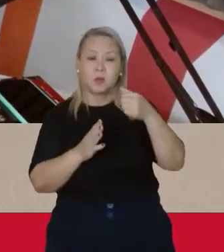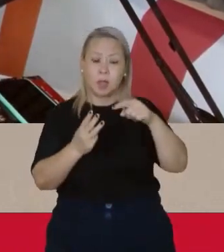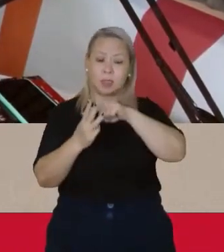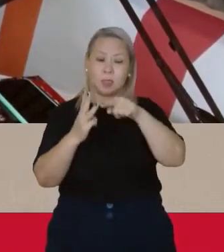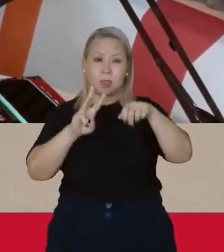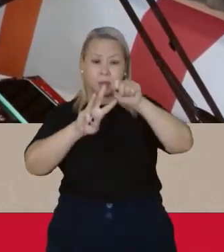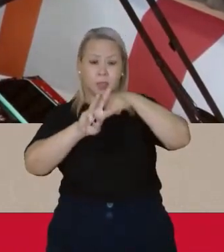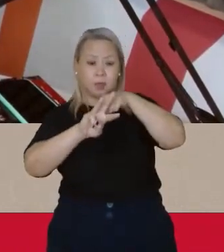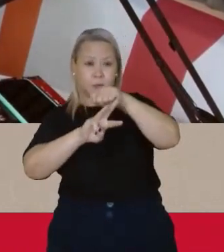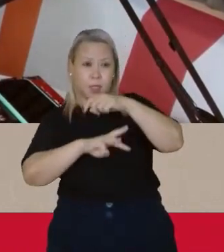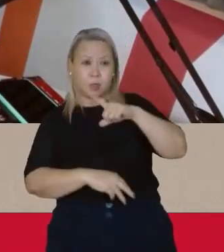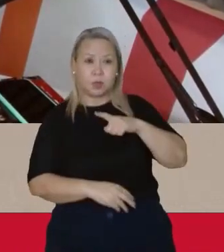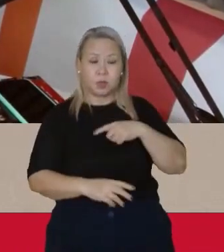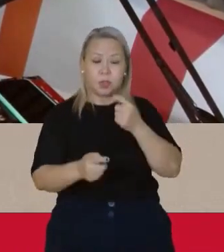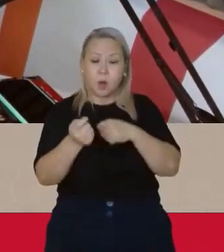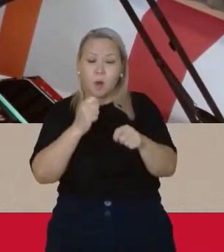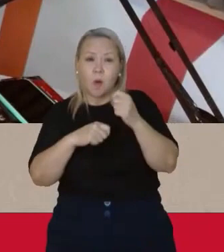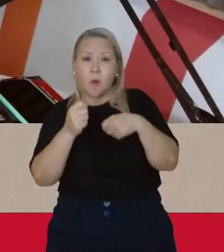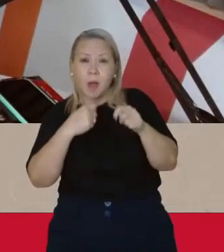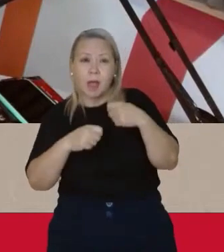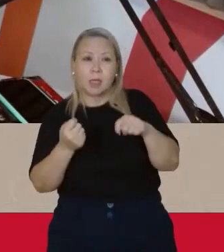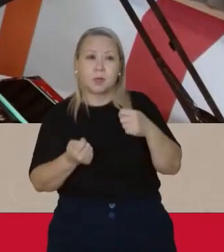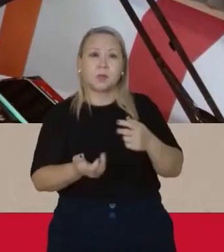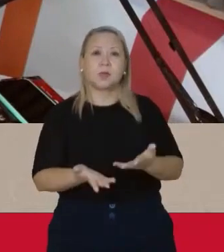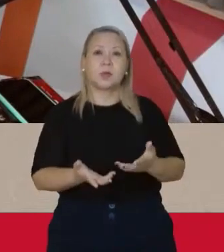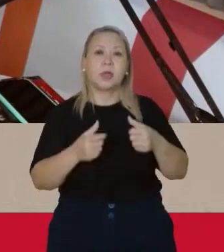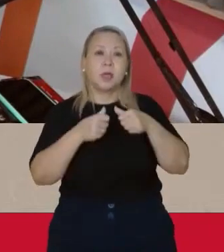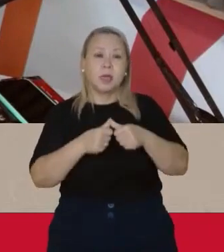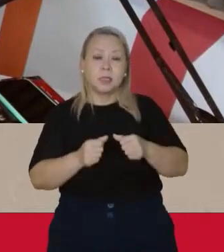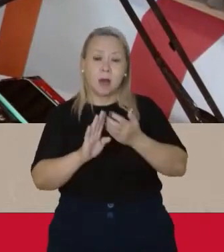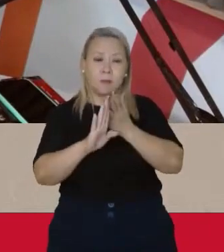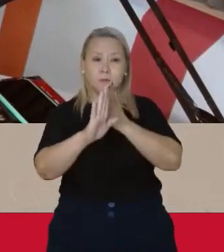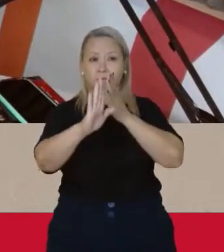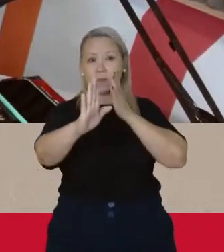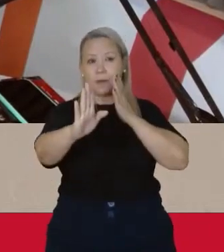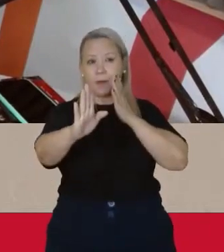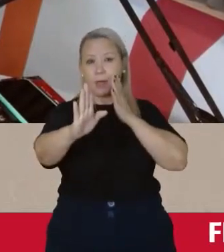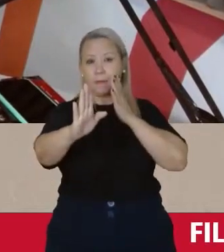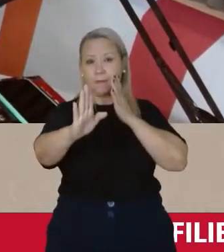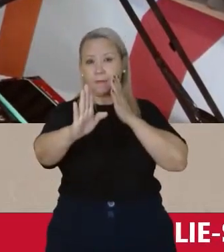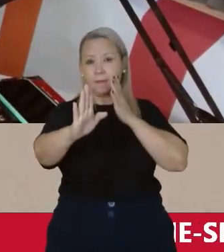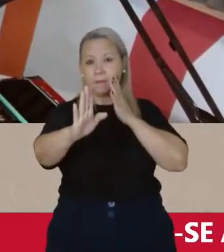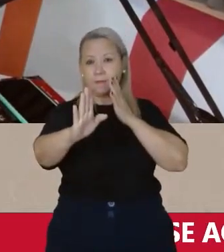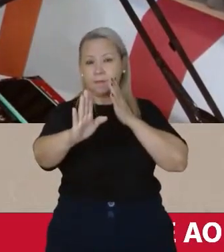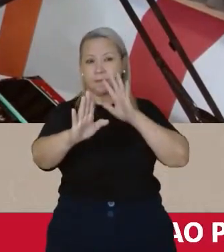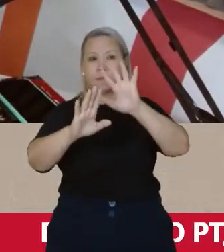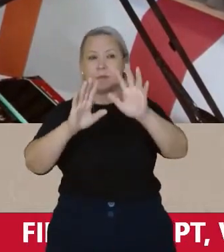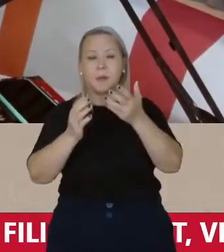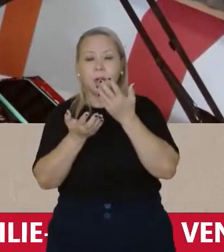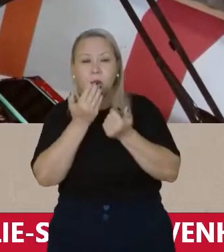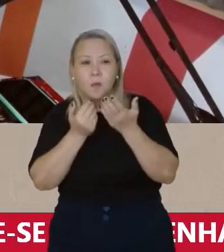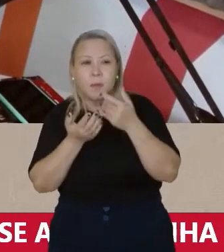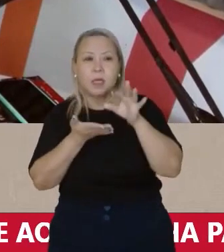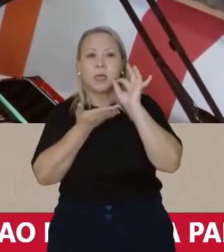3 meses, que eles tinham comércio. E eles estavam na fila para pegar comida, tomar café